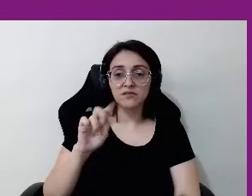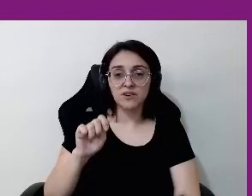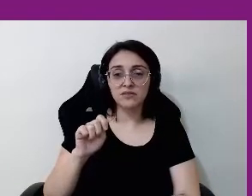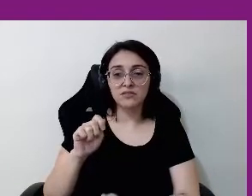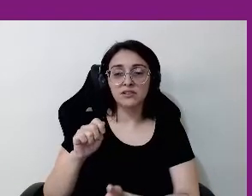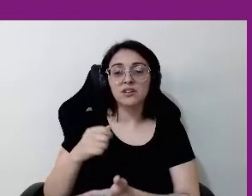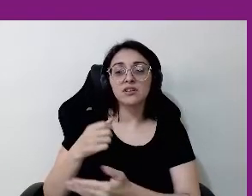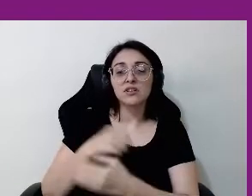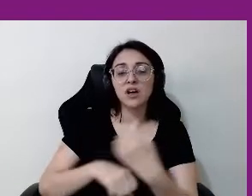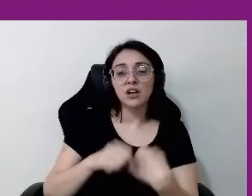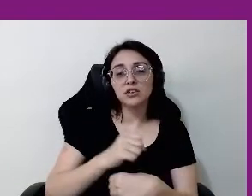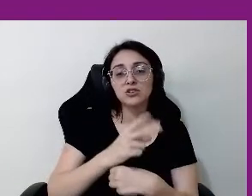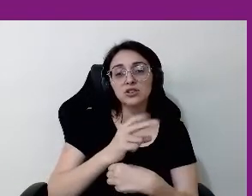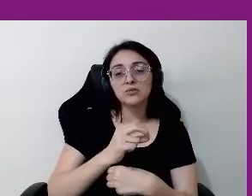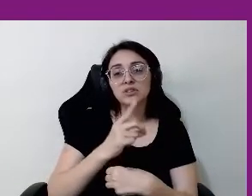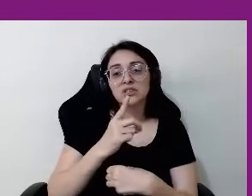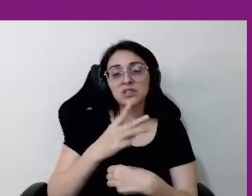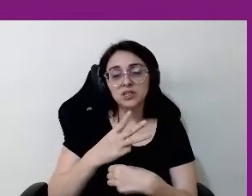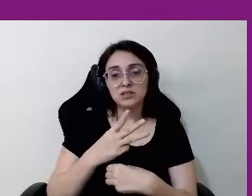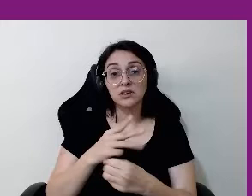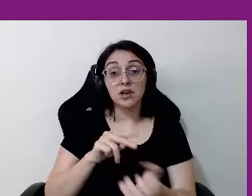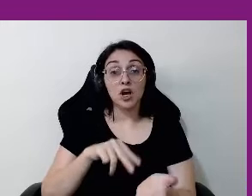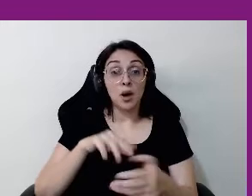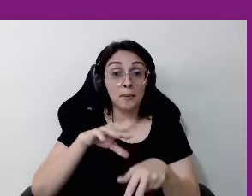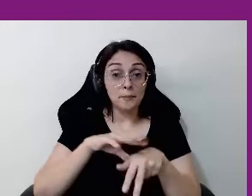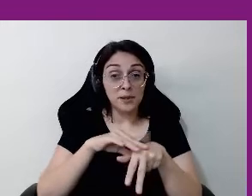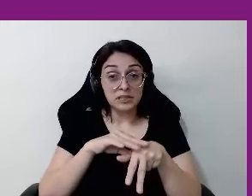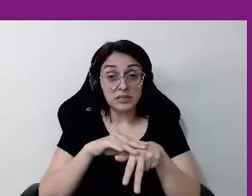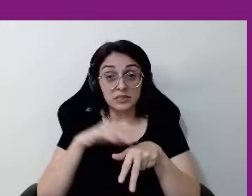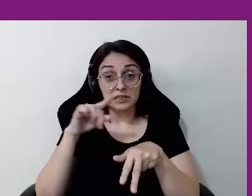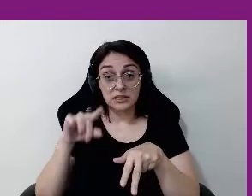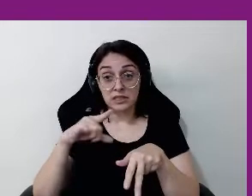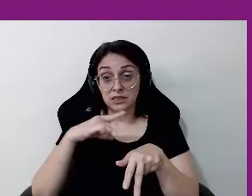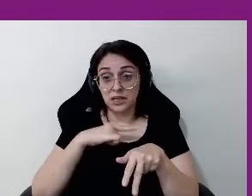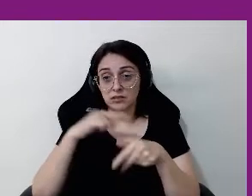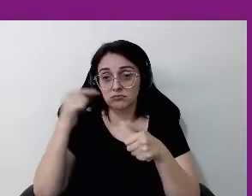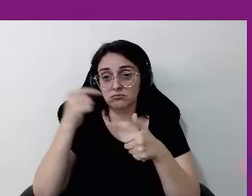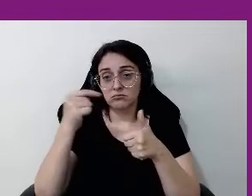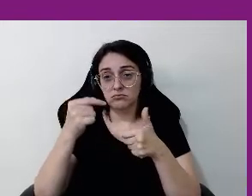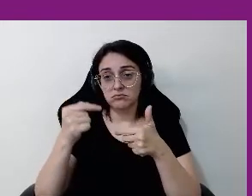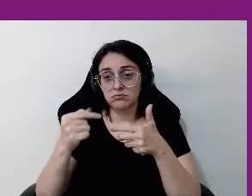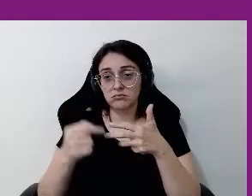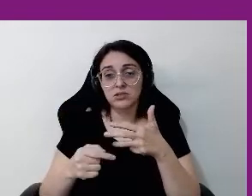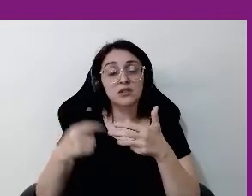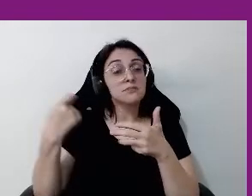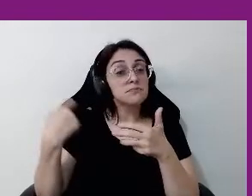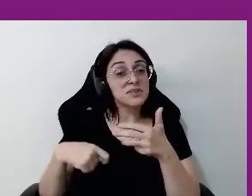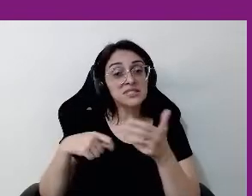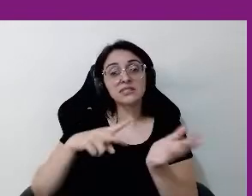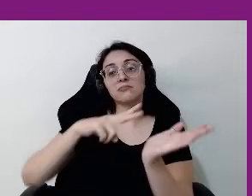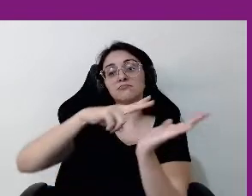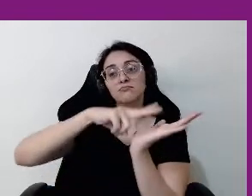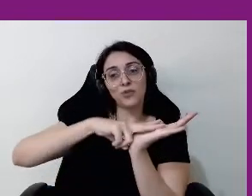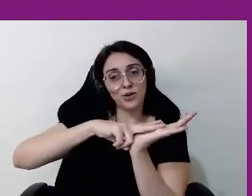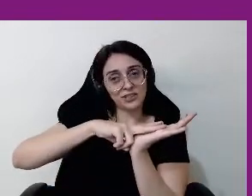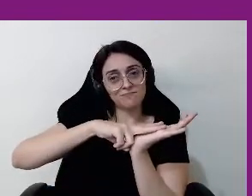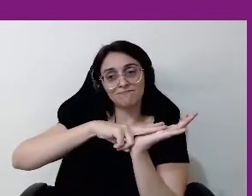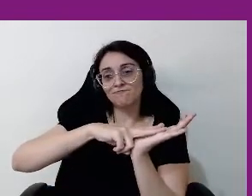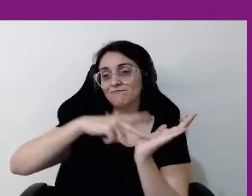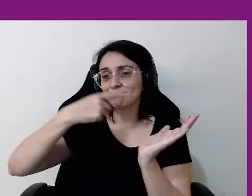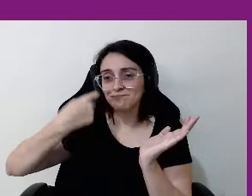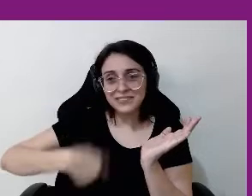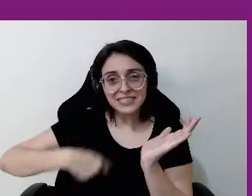England de 2013, que o paciente que tem esses critérios tem que pronar, né, porque a